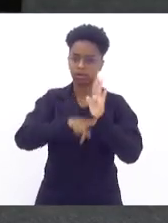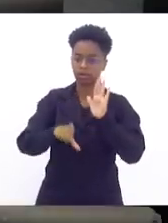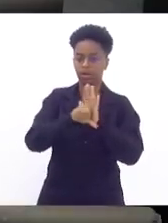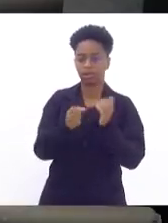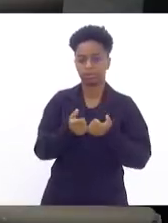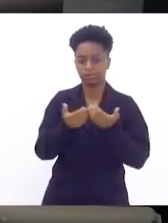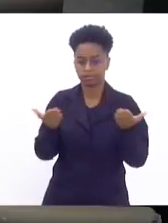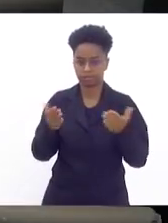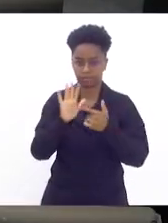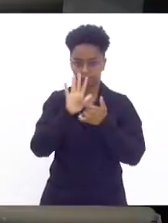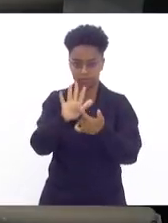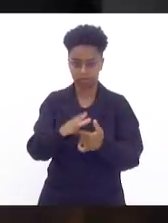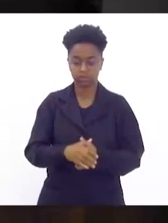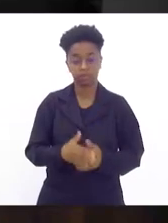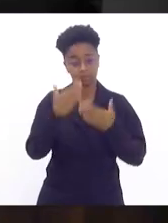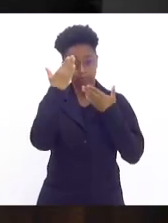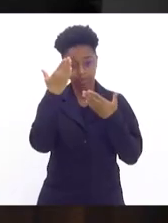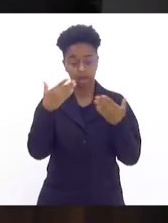Presidente